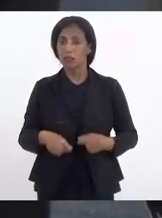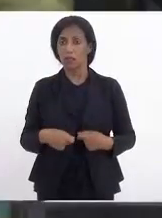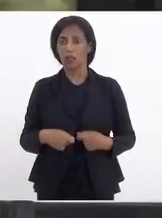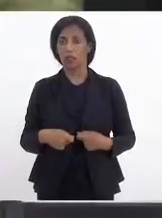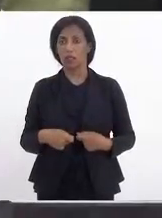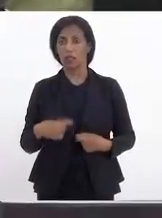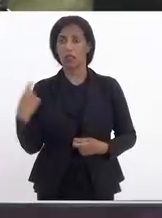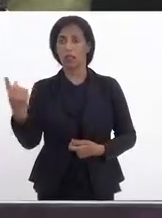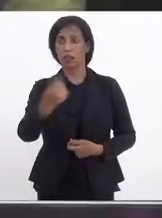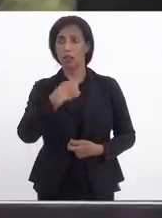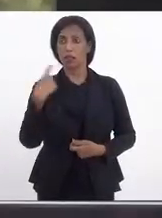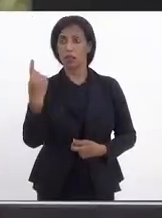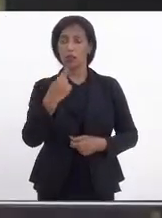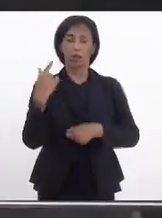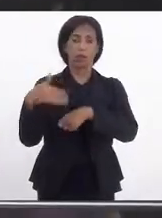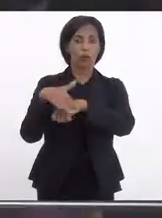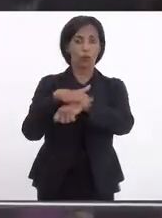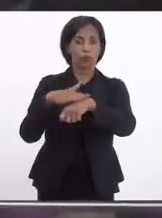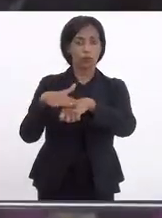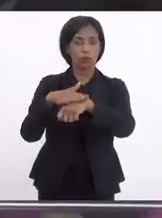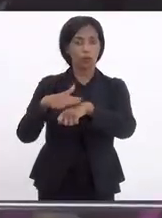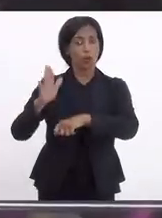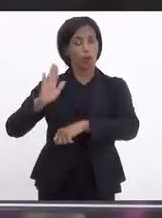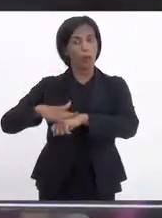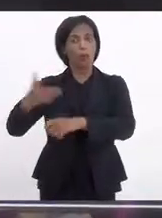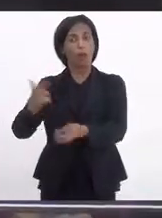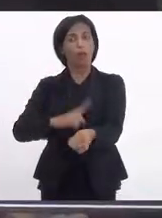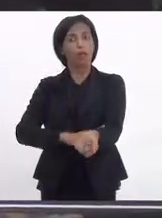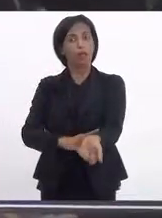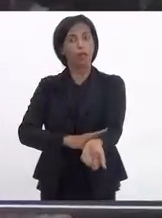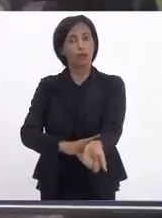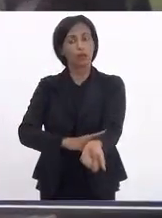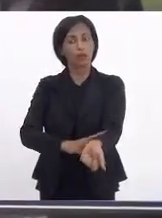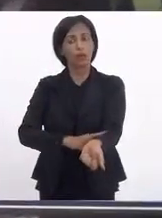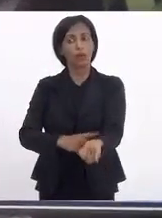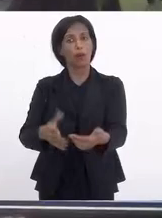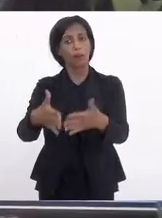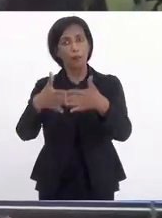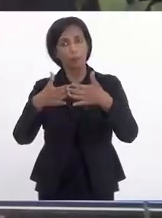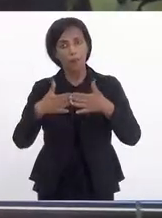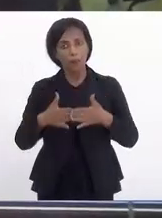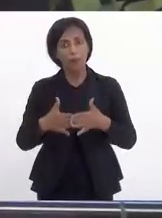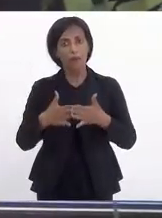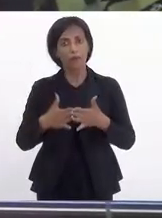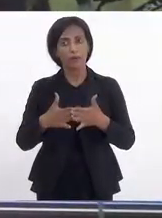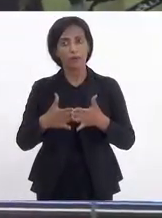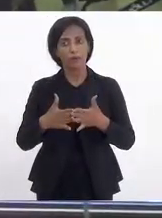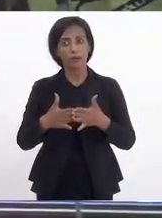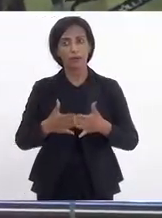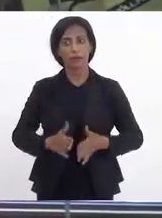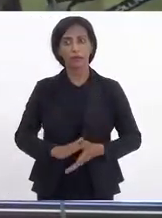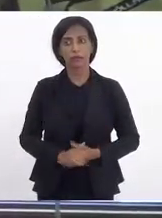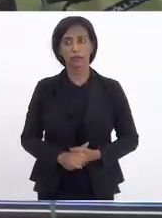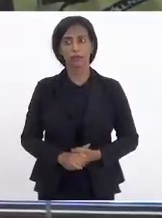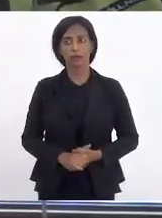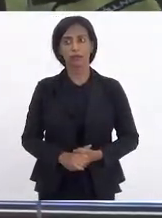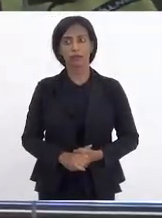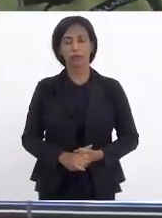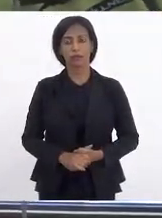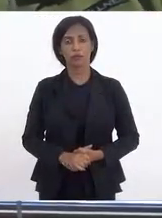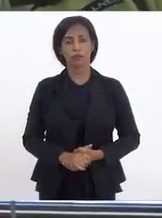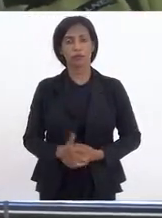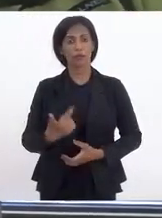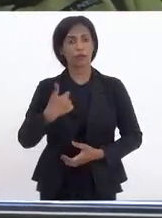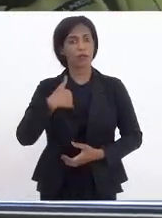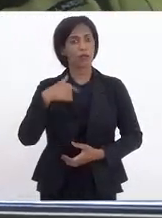que nós conversamos com os mais exaltados por favor e